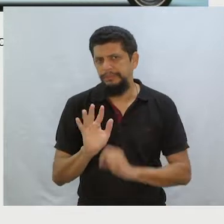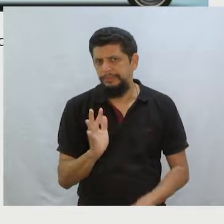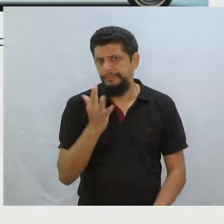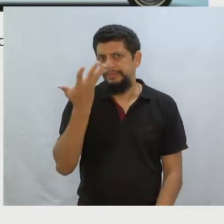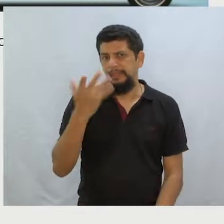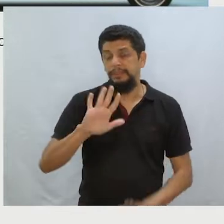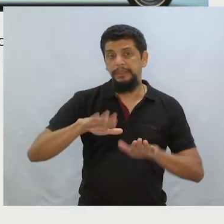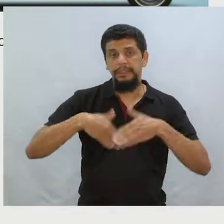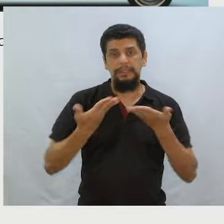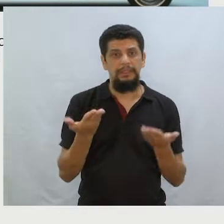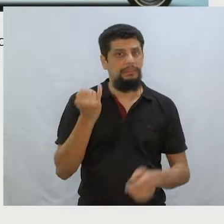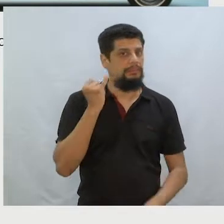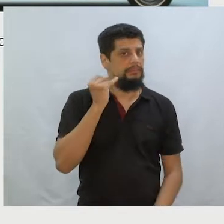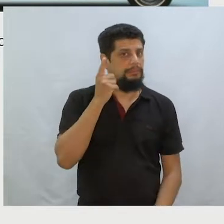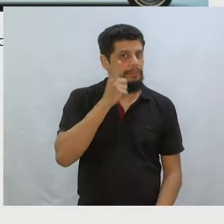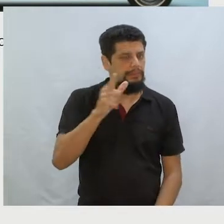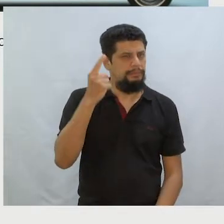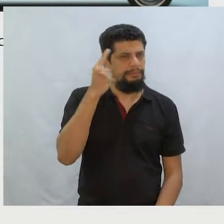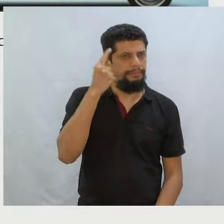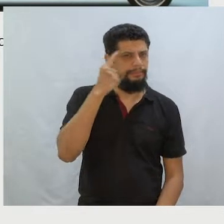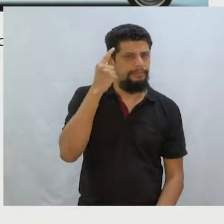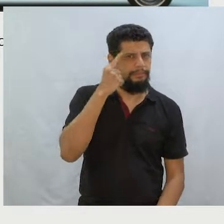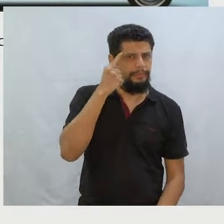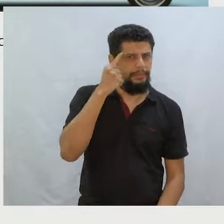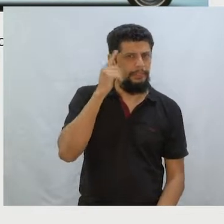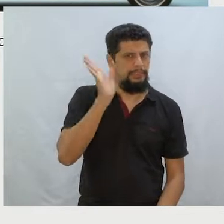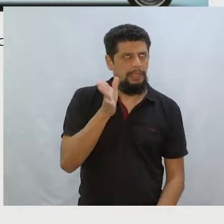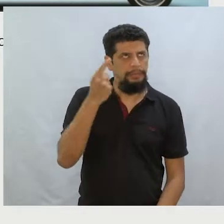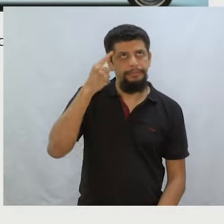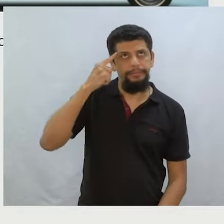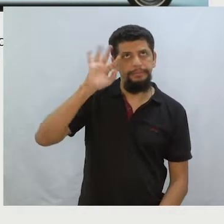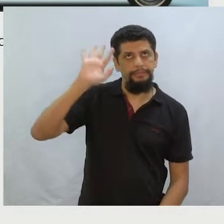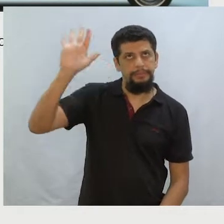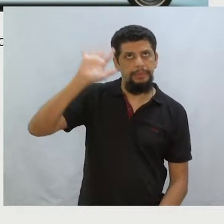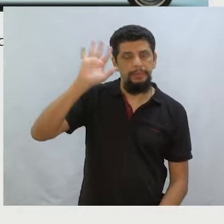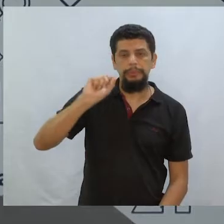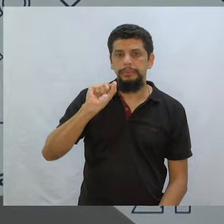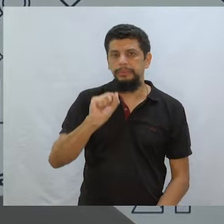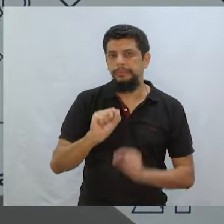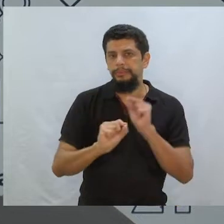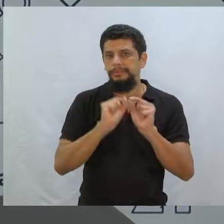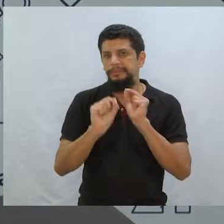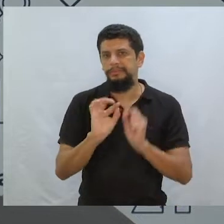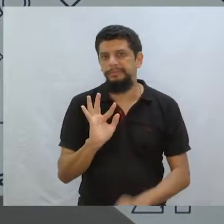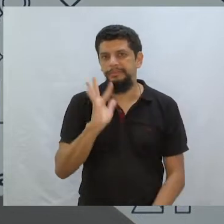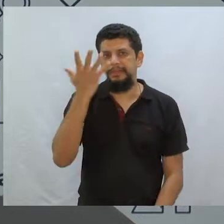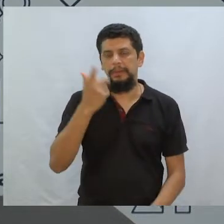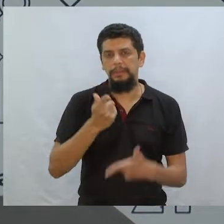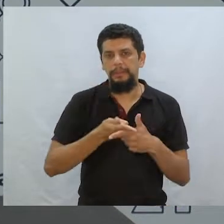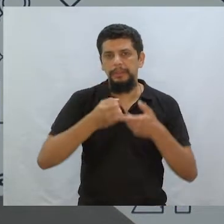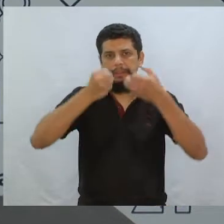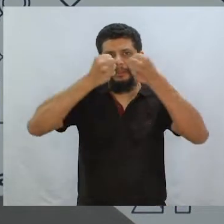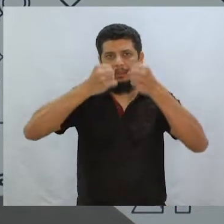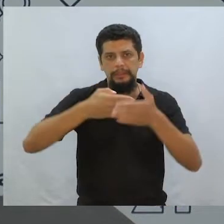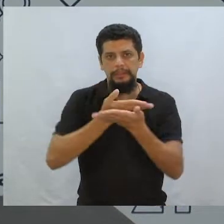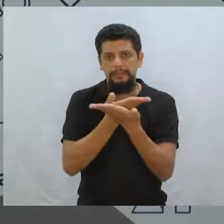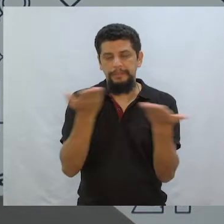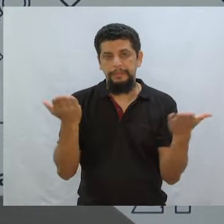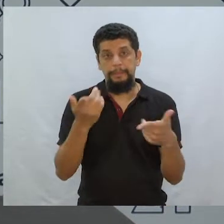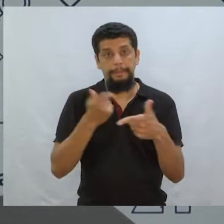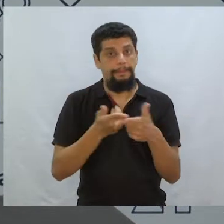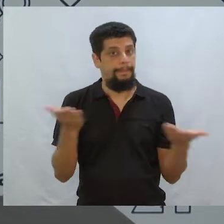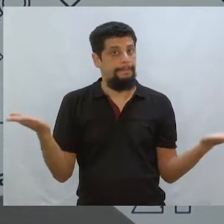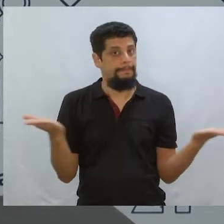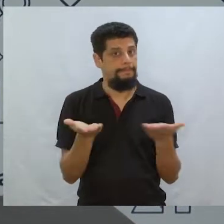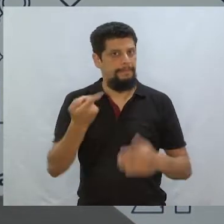Então será que a gente consegue pensar e já imaginar o que é que vai acontecer por que que eu tô falando isso para vocês